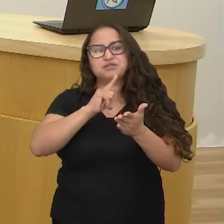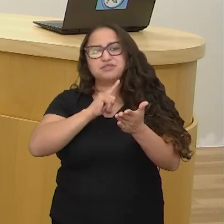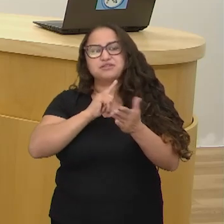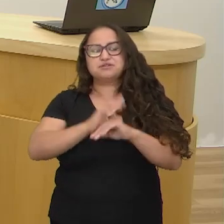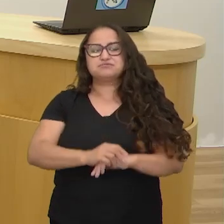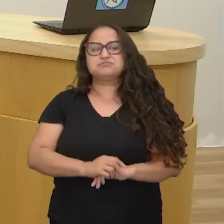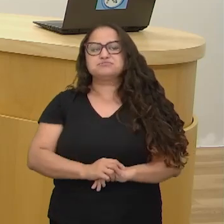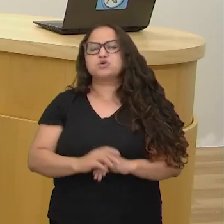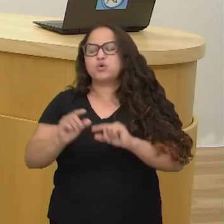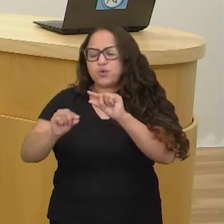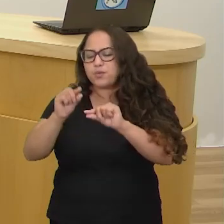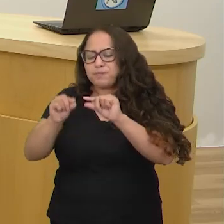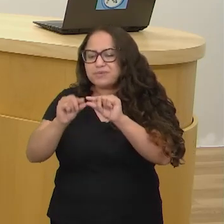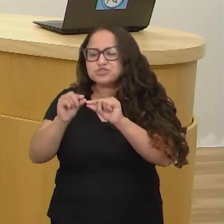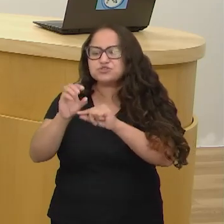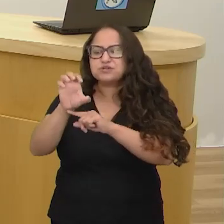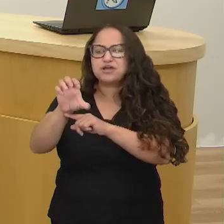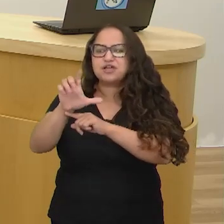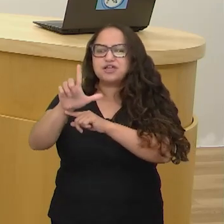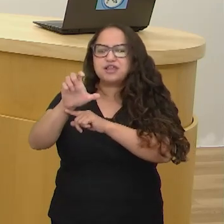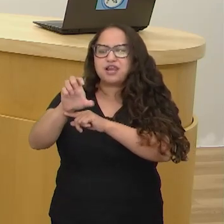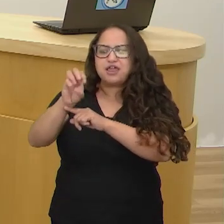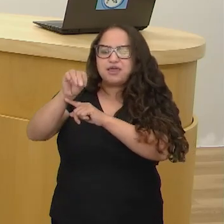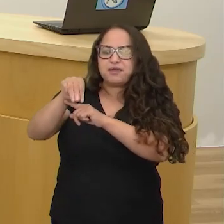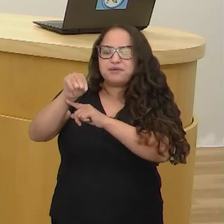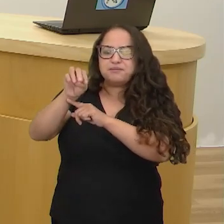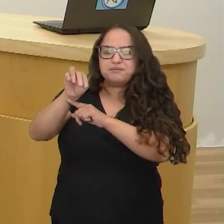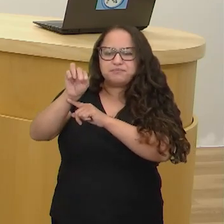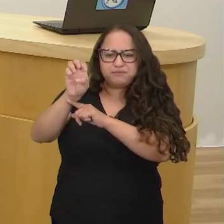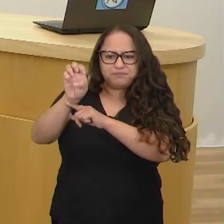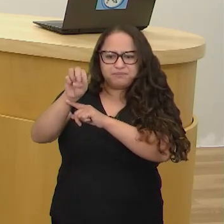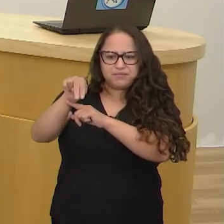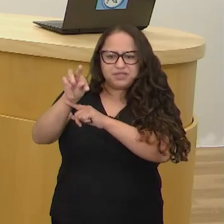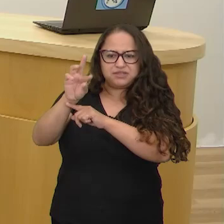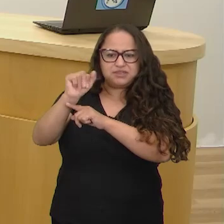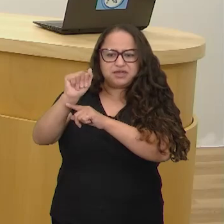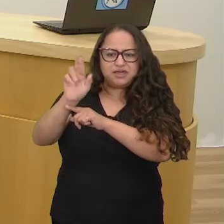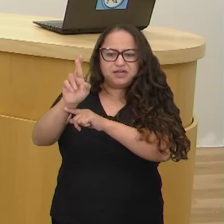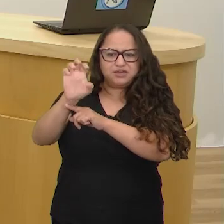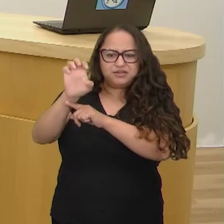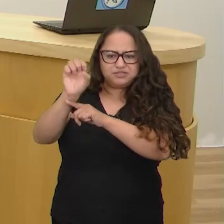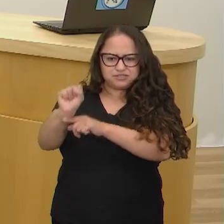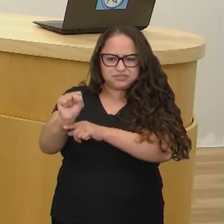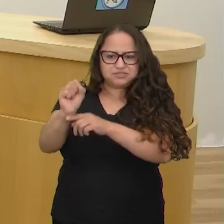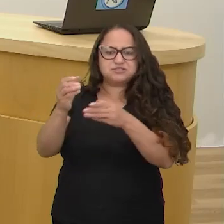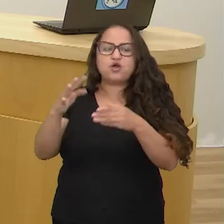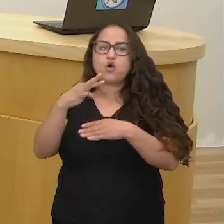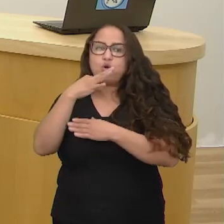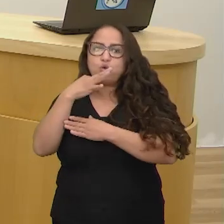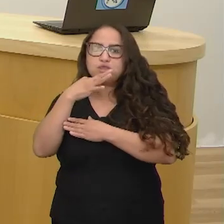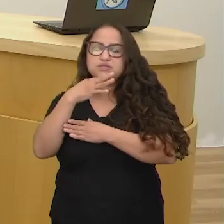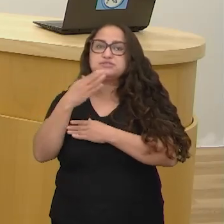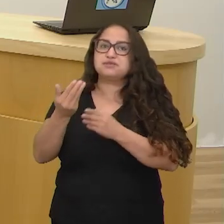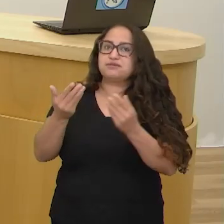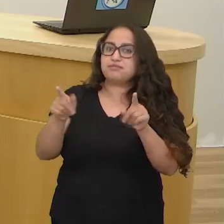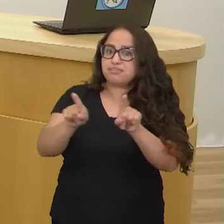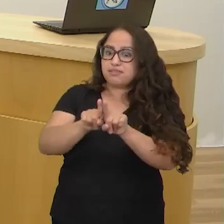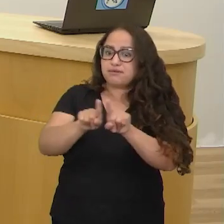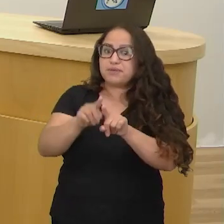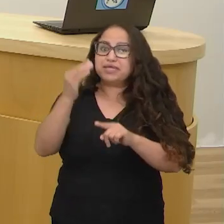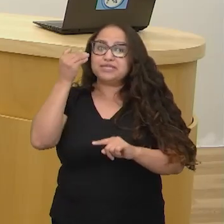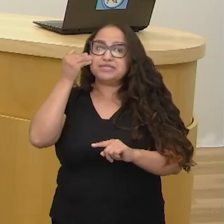sobre partículas elementares. A gente vai conhecer um pouquinho essas partículas e outra, entender